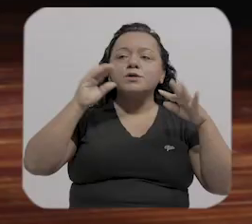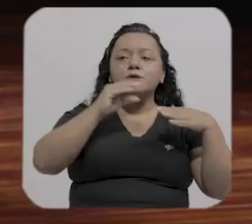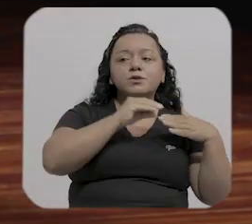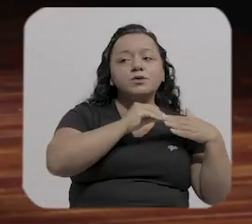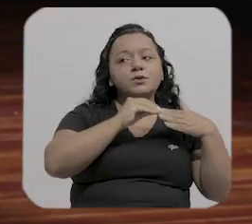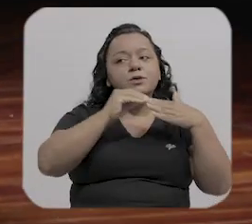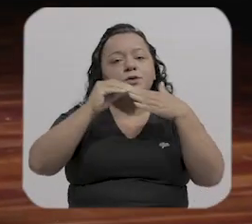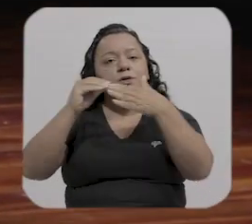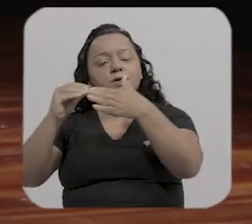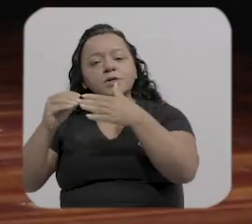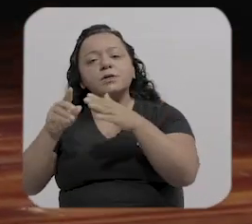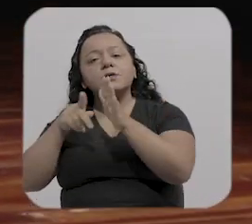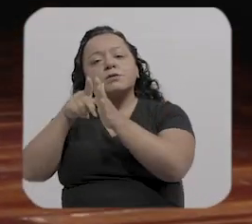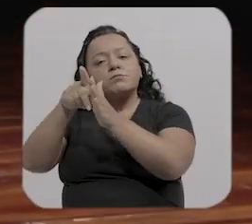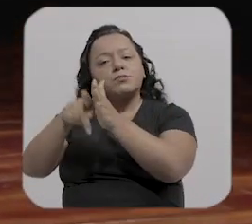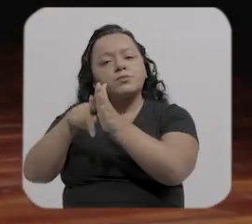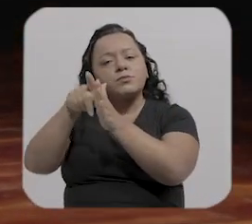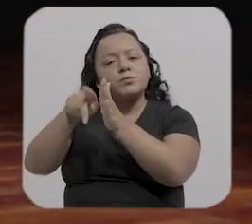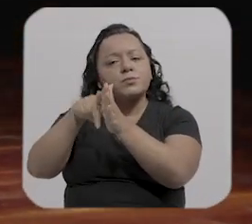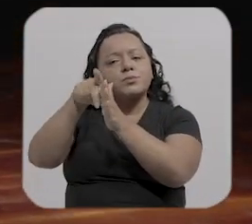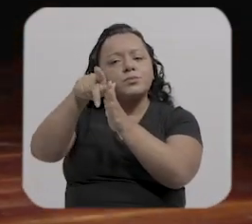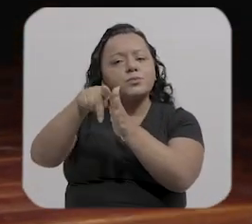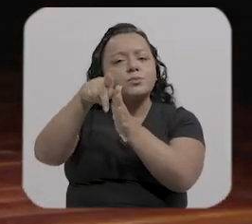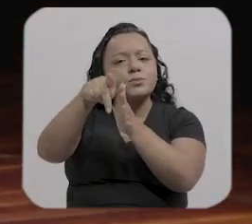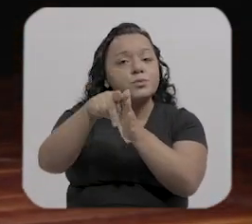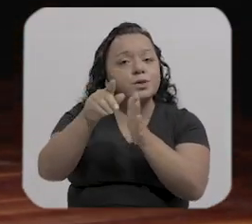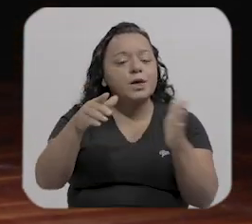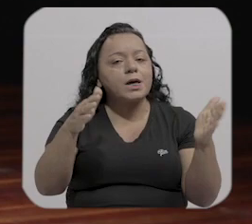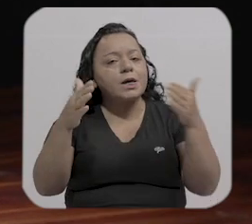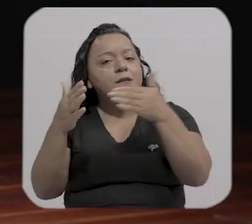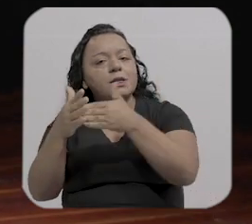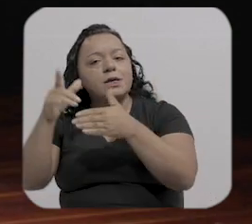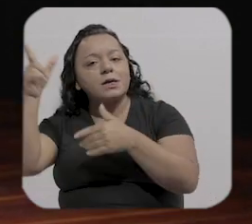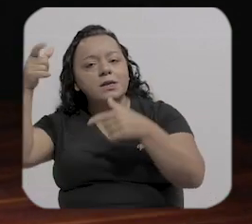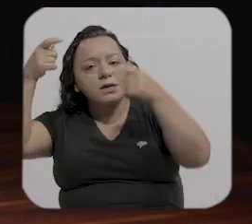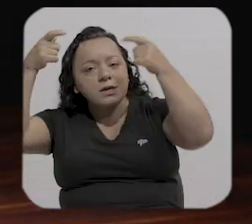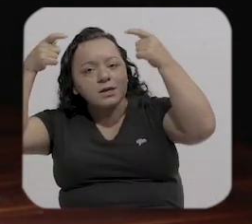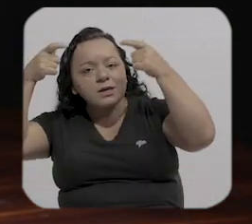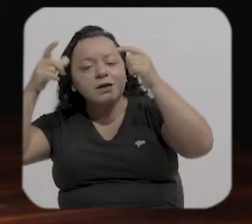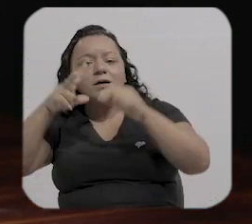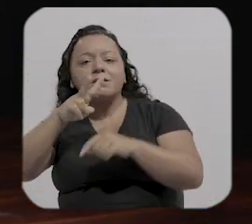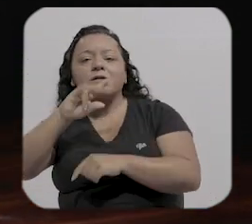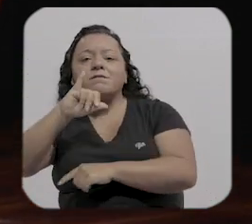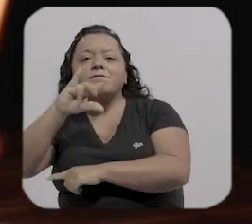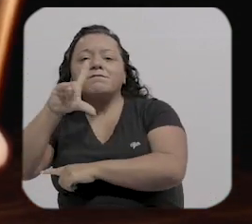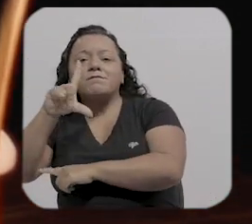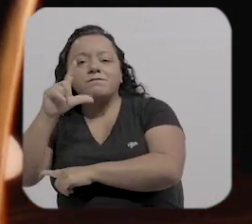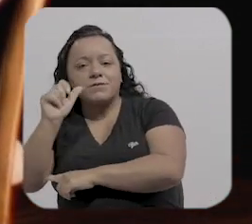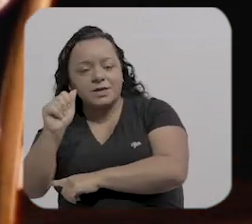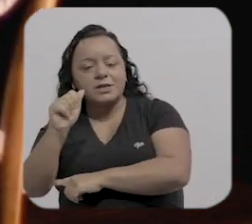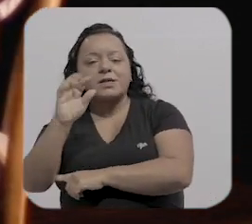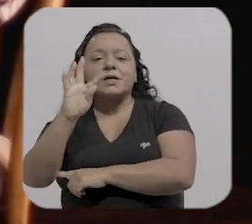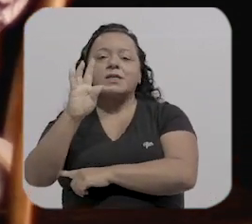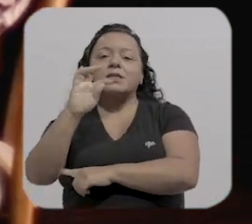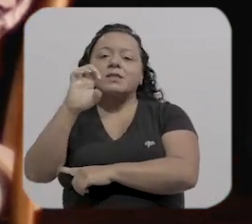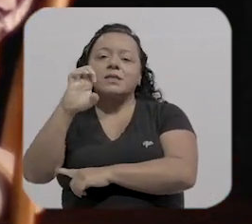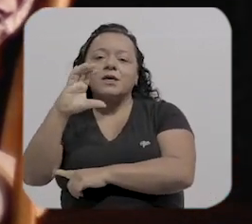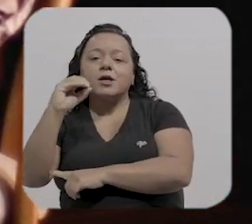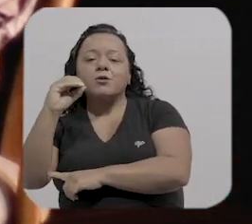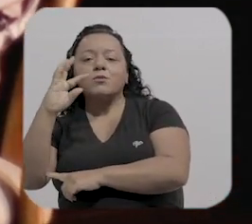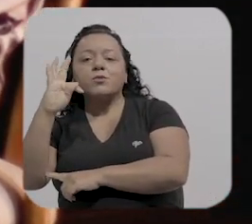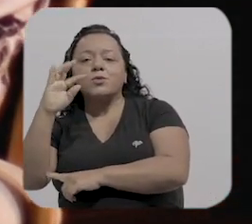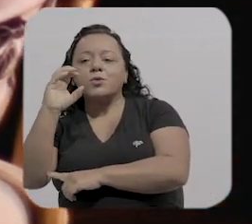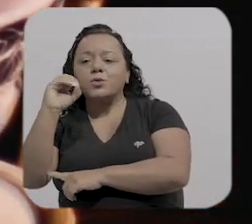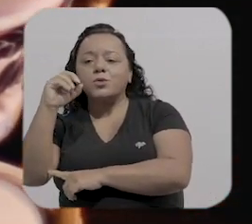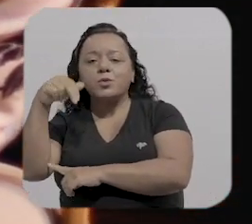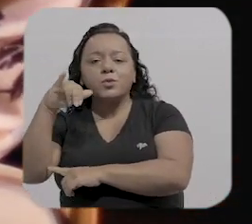até a Igrejinha. Nessa época. Até Teotonho, na época ia até Teotonho, né? Já encontro ele assim, não